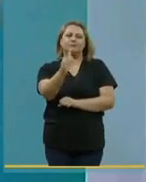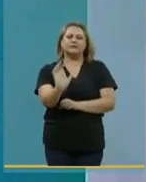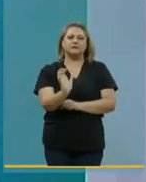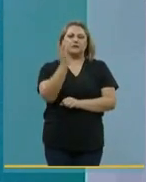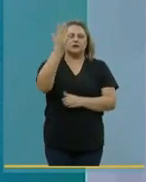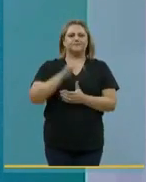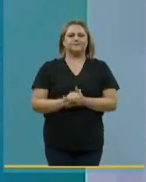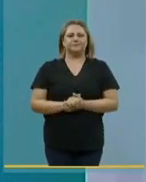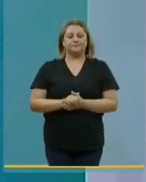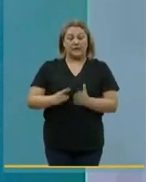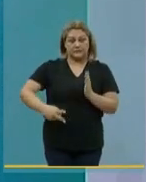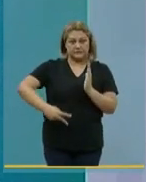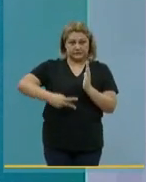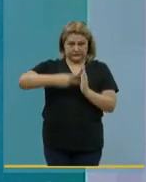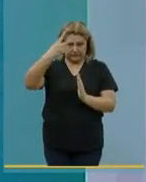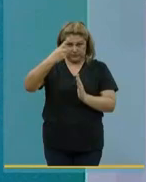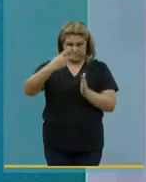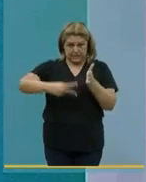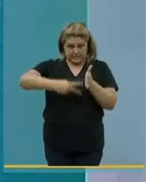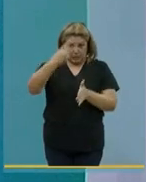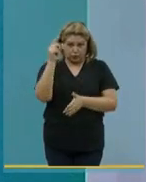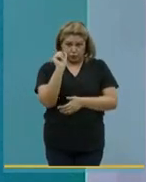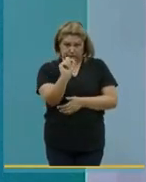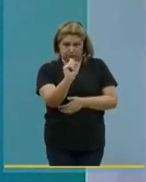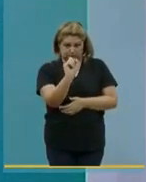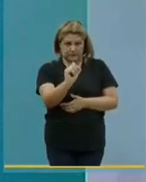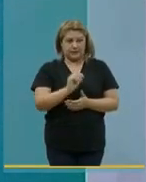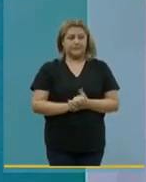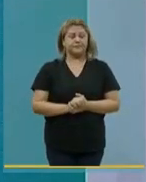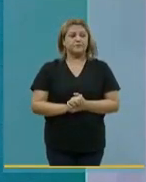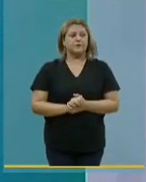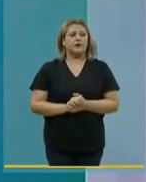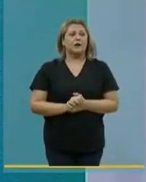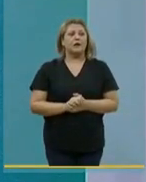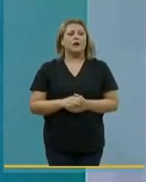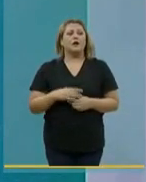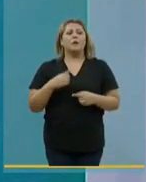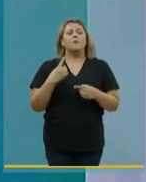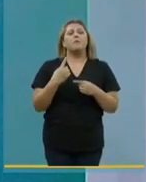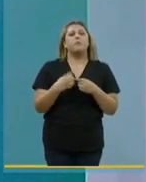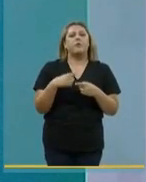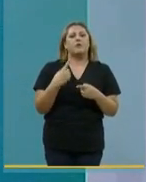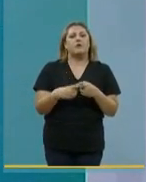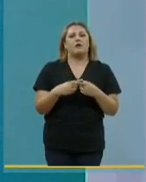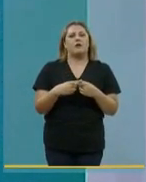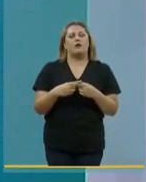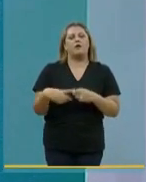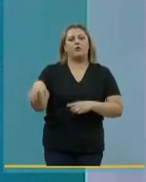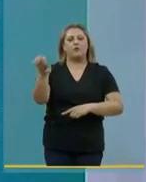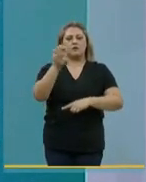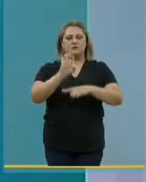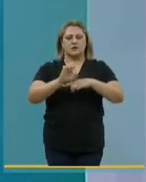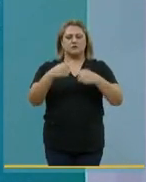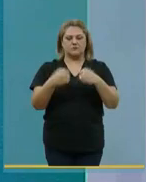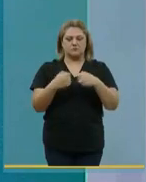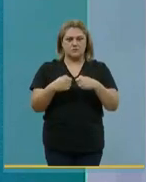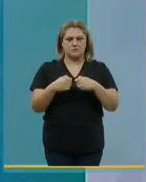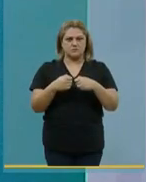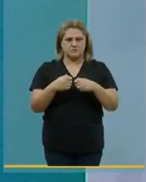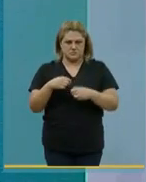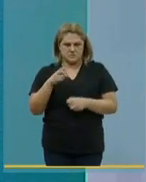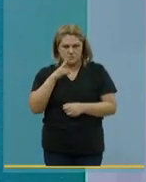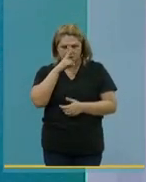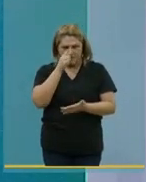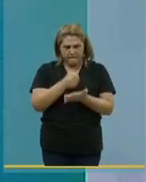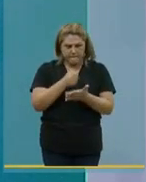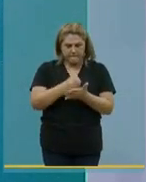a violência e aí está tem que ser firme tem que ser duro a violência ela o sistema de